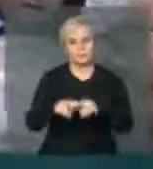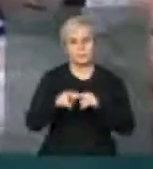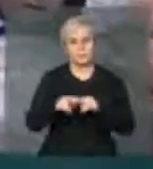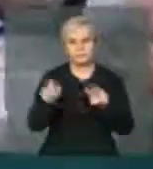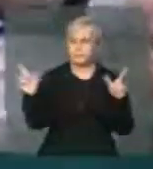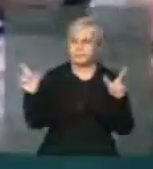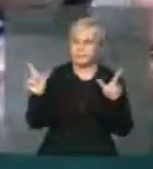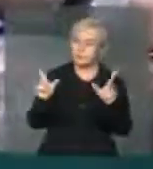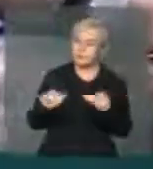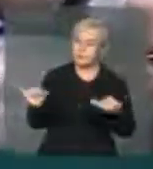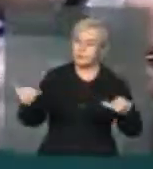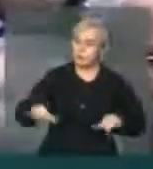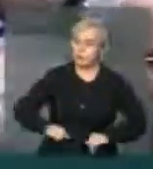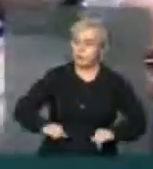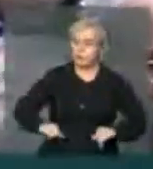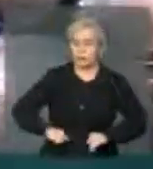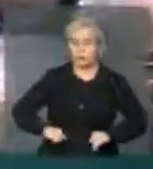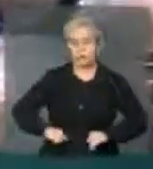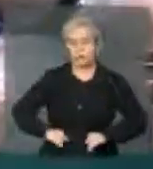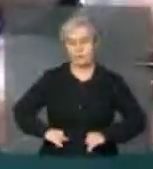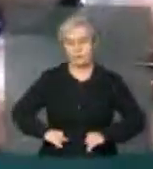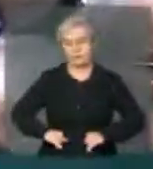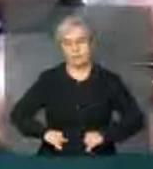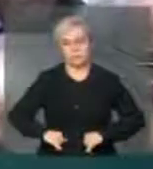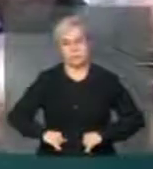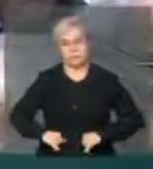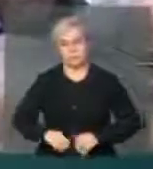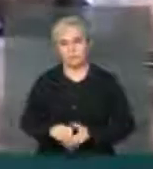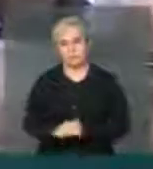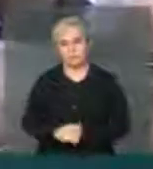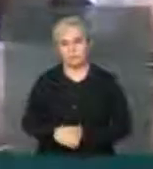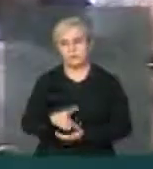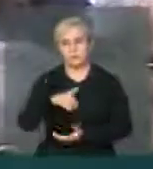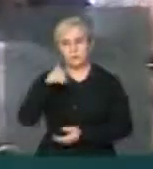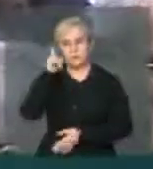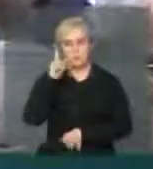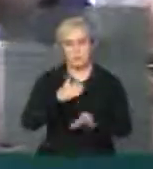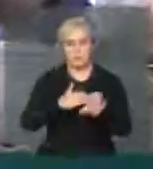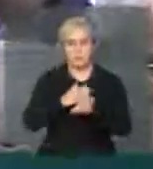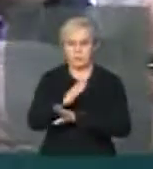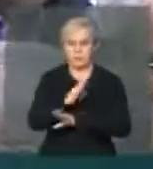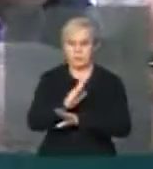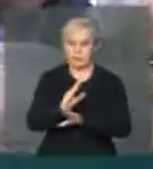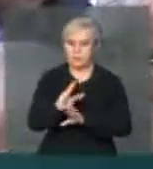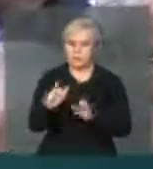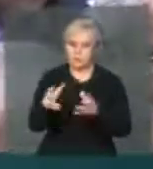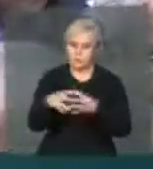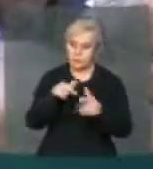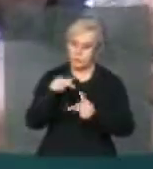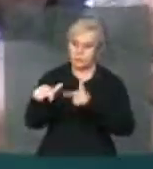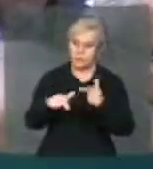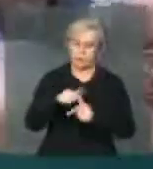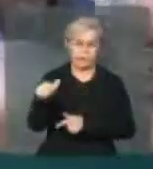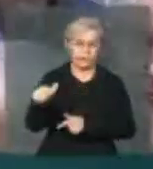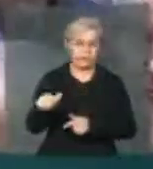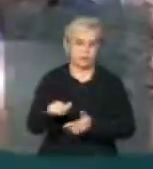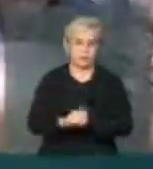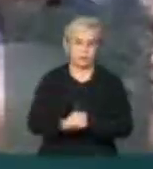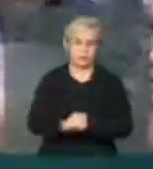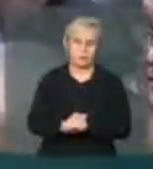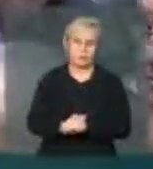danos que o PLV aprovado no seu texto base ontem traz para os trabalhadores.